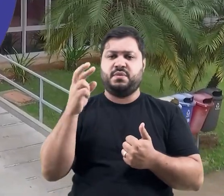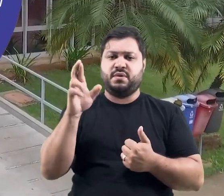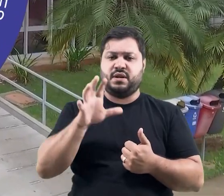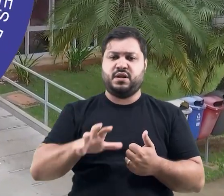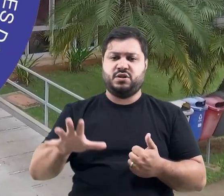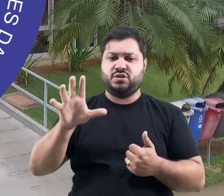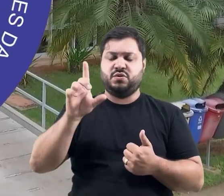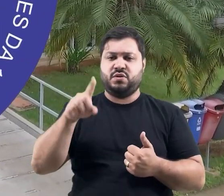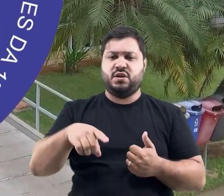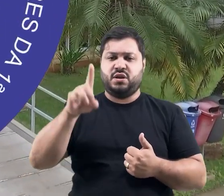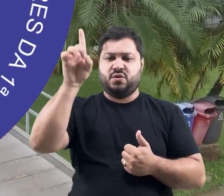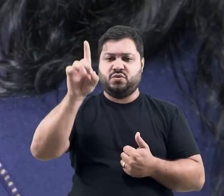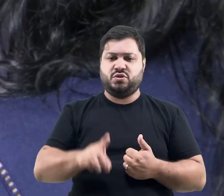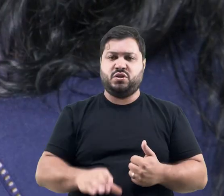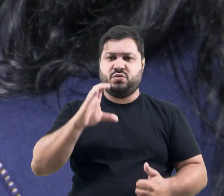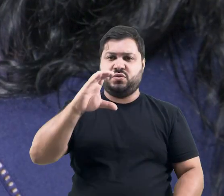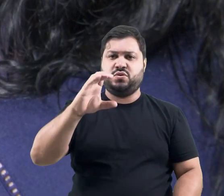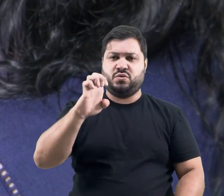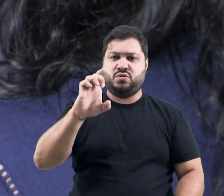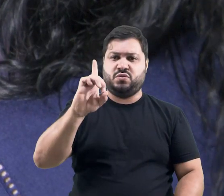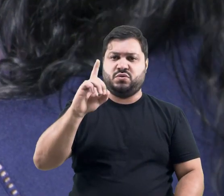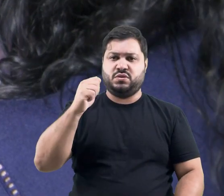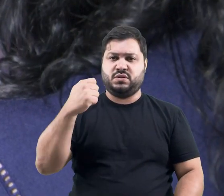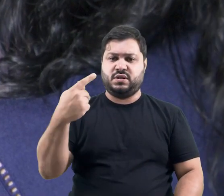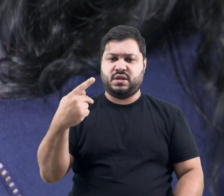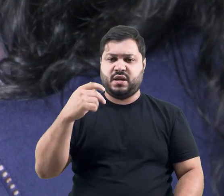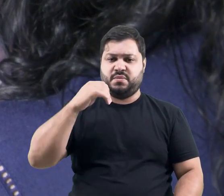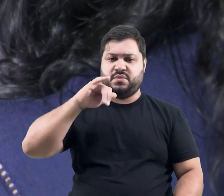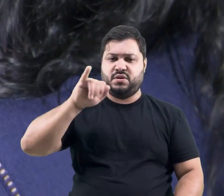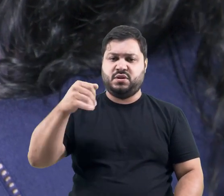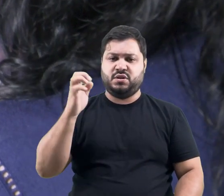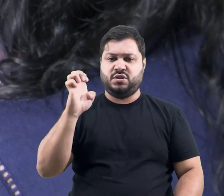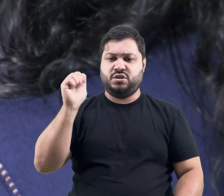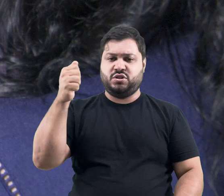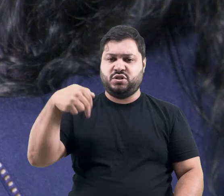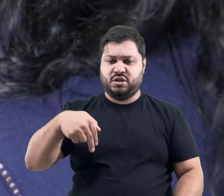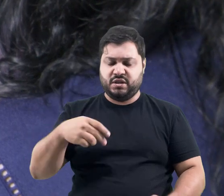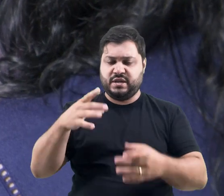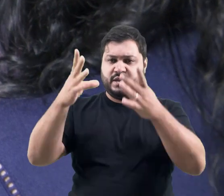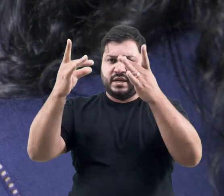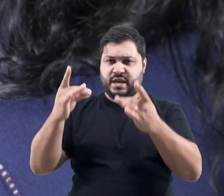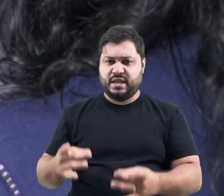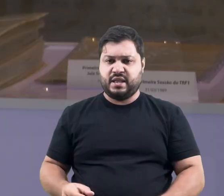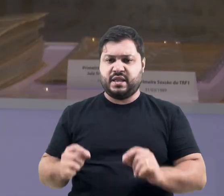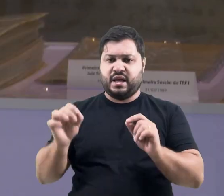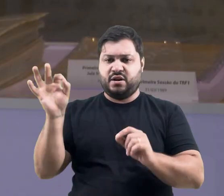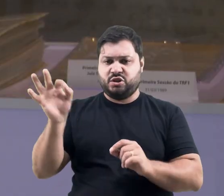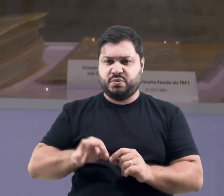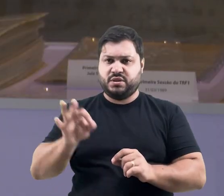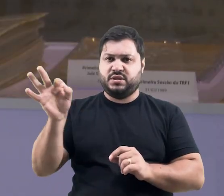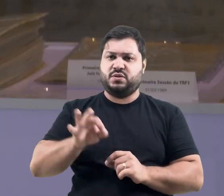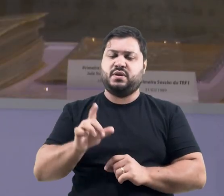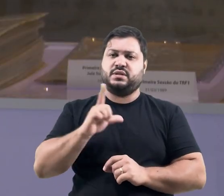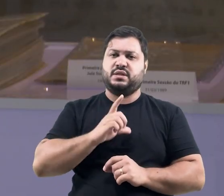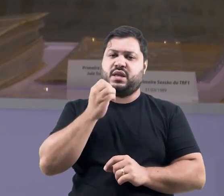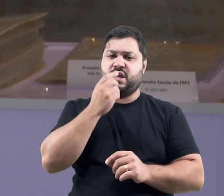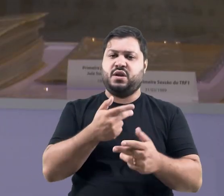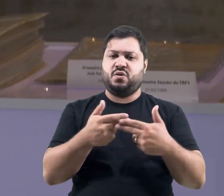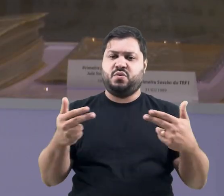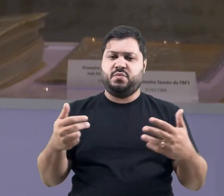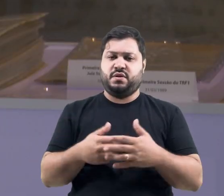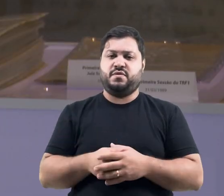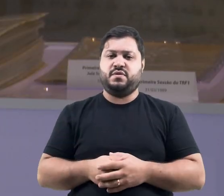dos Servidores da Primeira Região e é o diretor do CEDAP, Jean Carlo Batista de Oliveira, quem detalha os